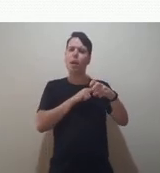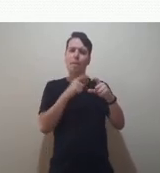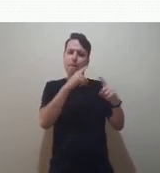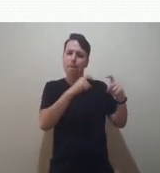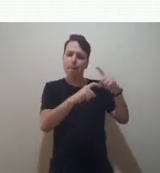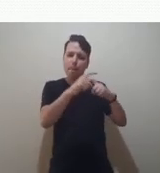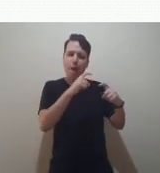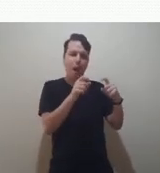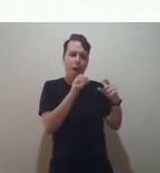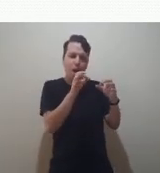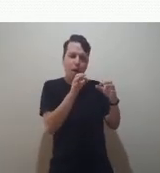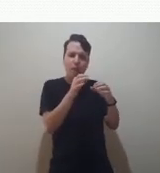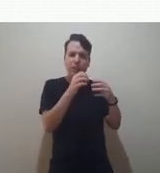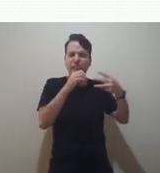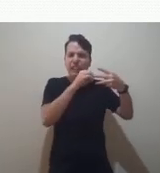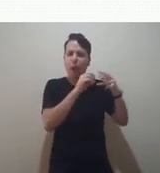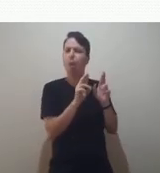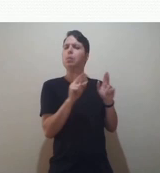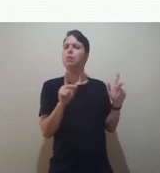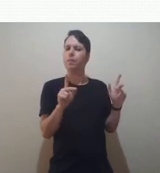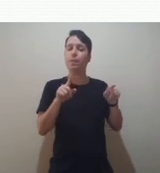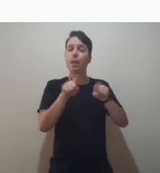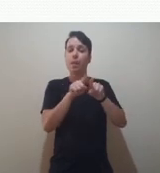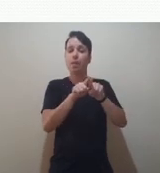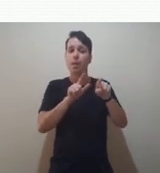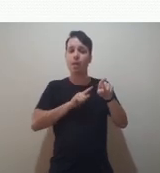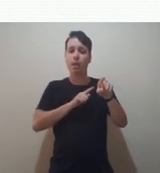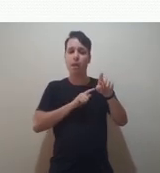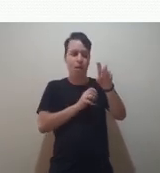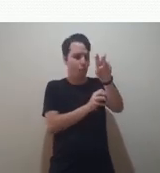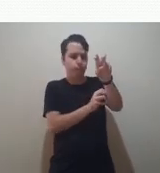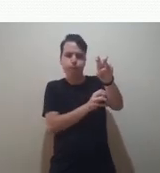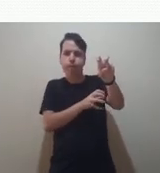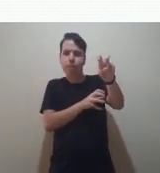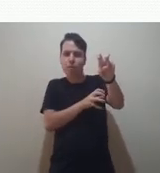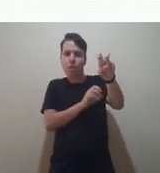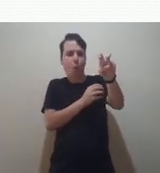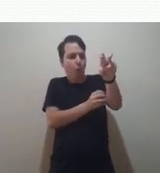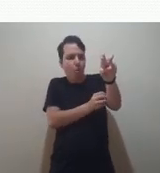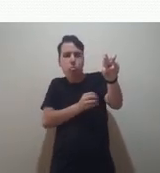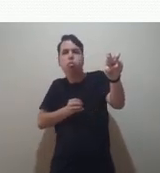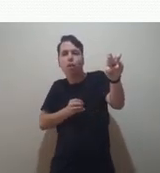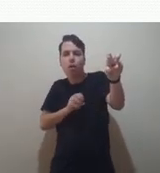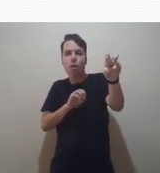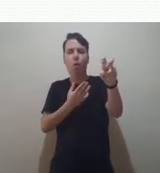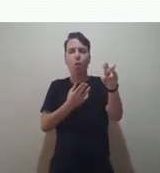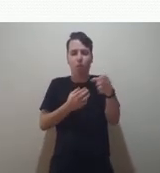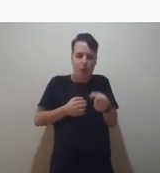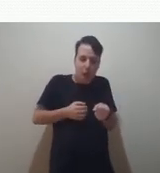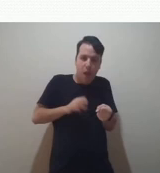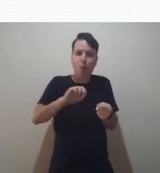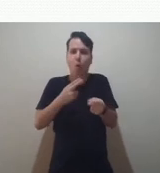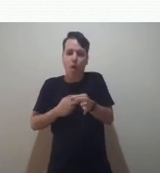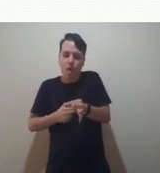ou injúrias inexplicáveis na genitália, e também por vaginite recorrente e prolapso vaginal